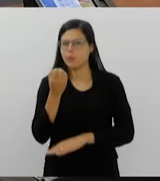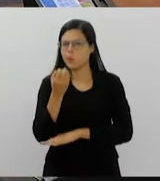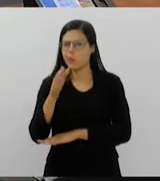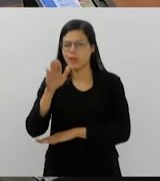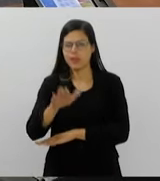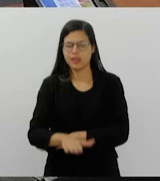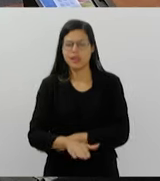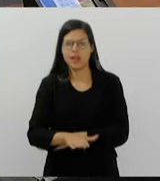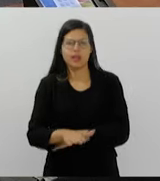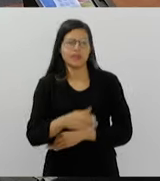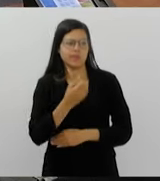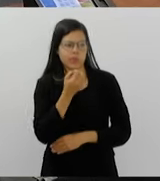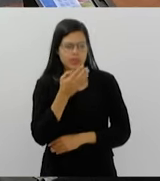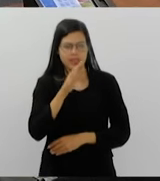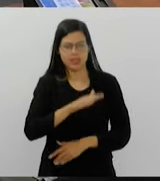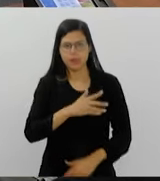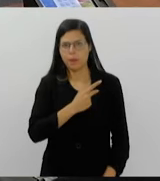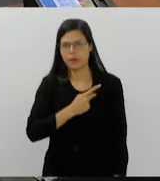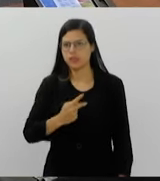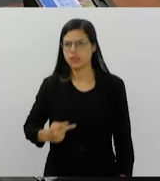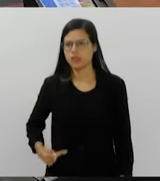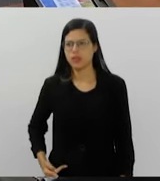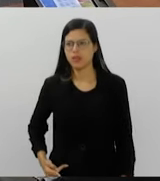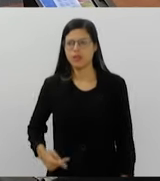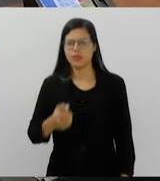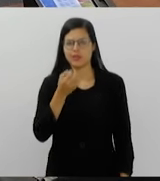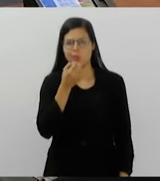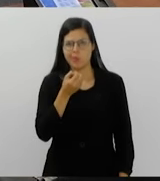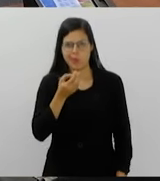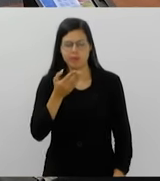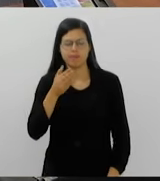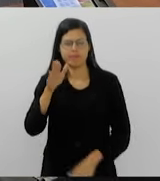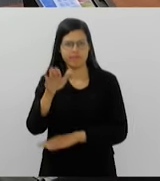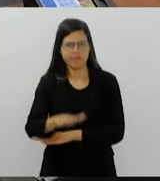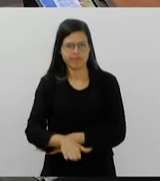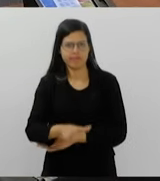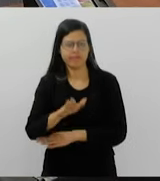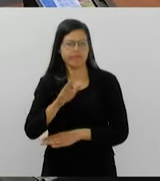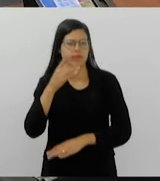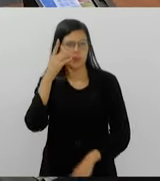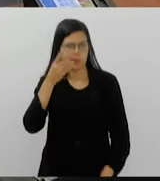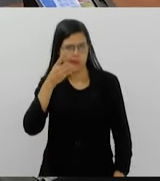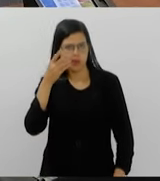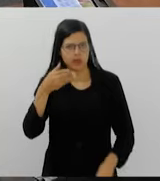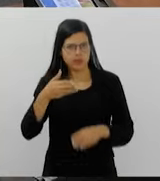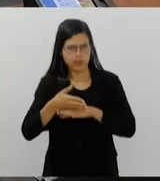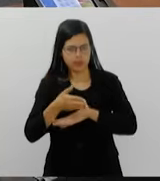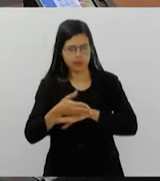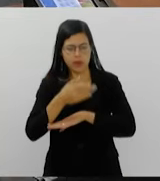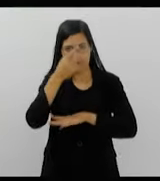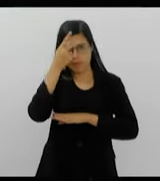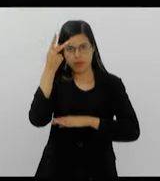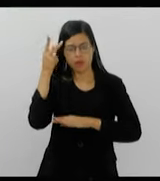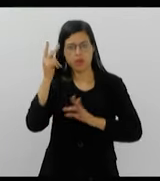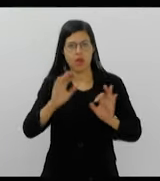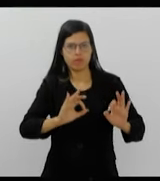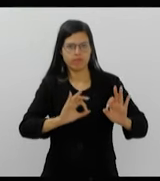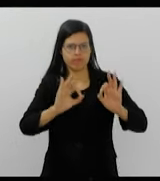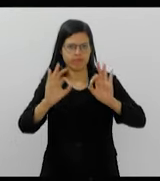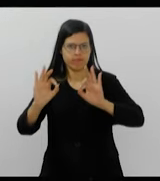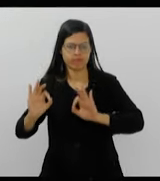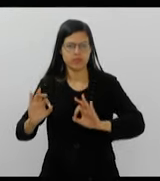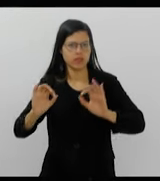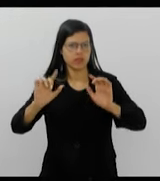Boa tarde, presidente, boa tarde, demais colegas que estão no plenário, quem está nos assistindo pela TV Alerj.